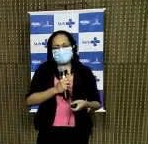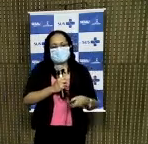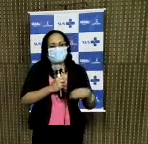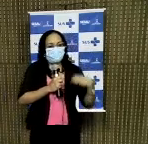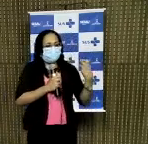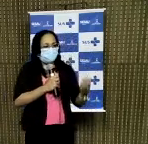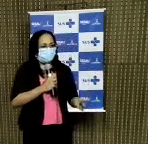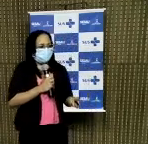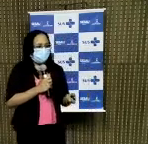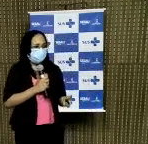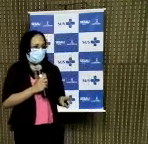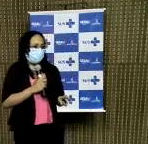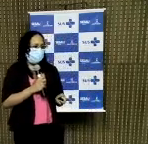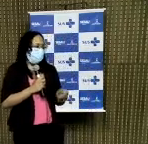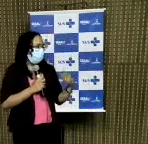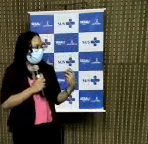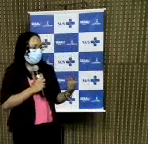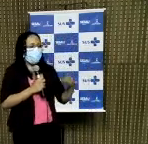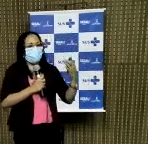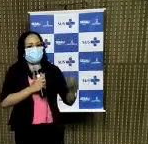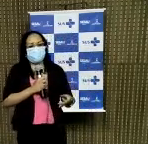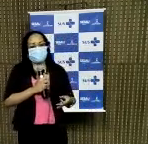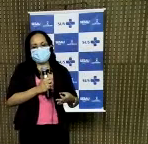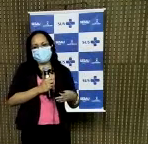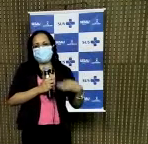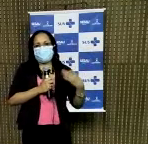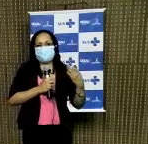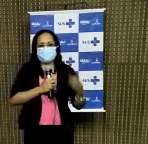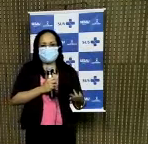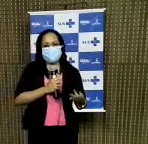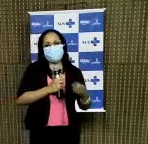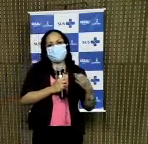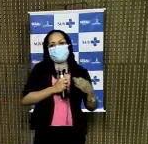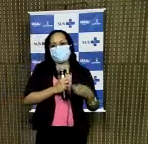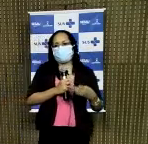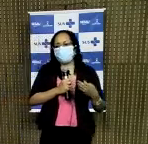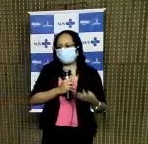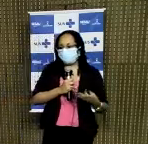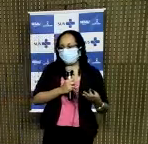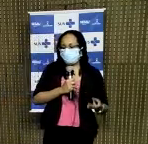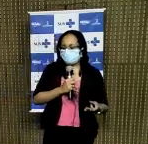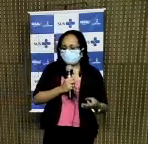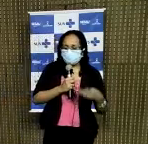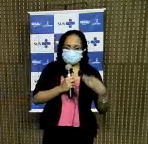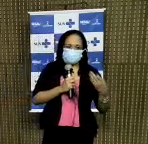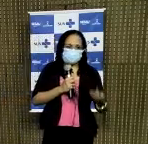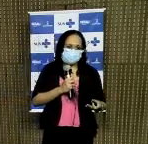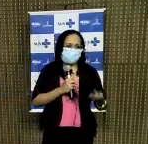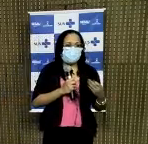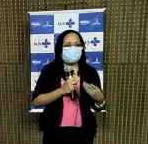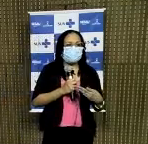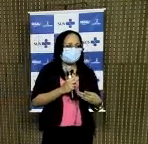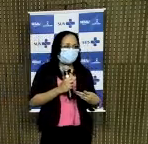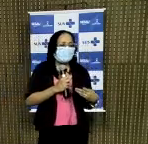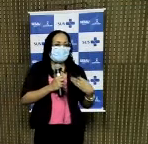né? Auxiliar na unidade, a gente vê que os números acabam sendo baixos do acompanhamento do hipertenso e diabético, sendo que o